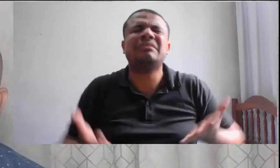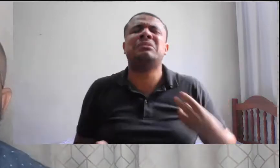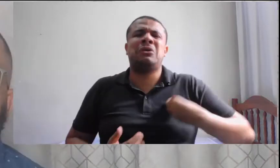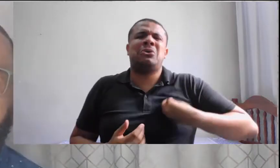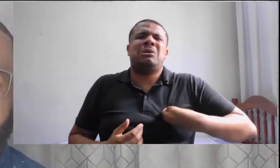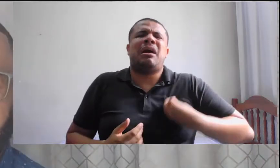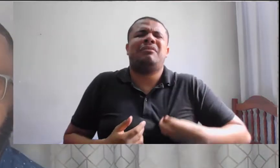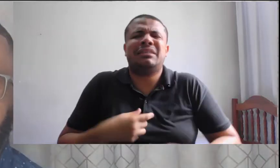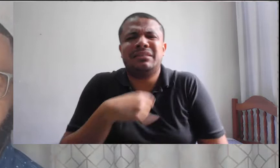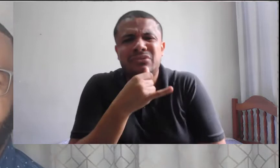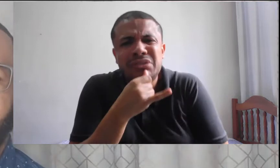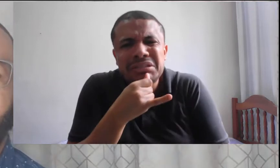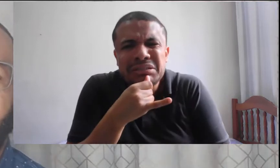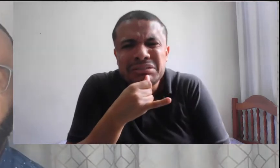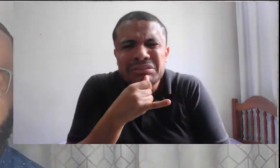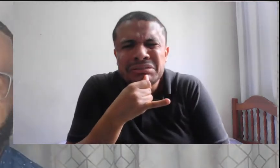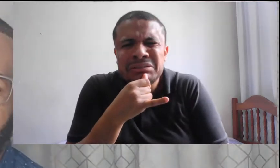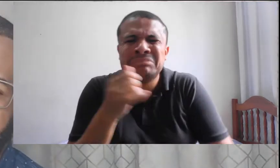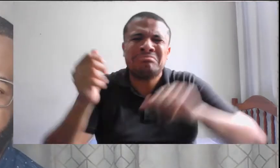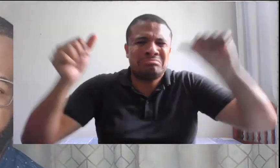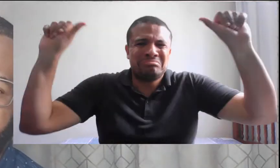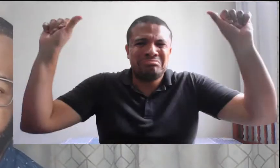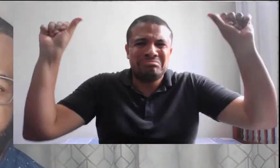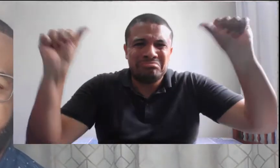Uma vida triste, miserável.